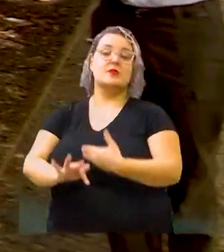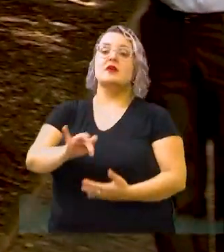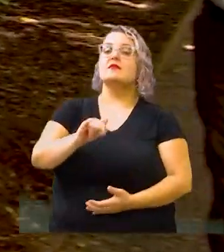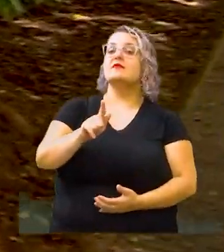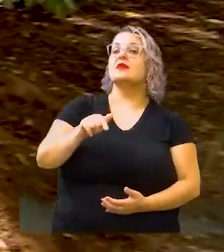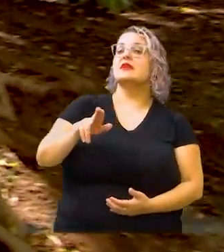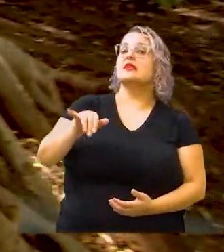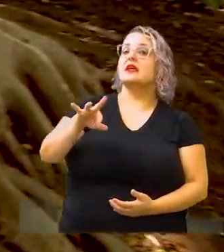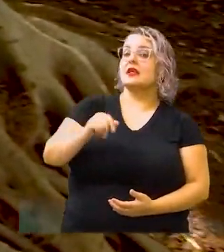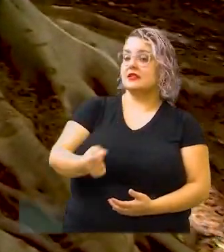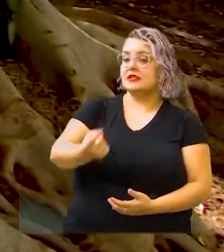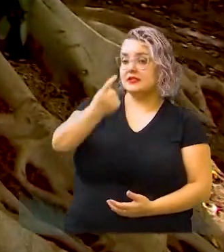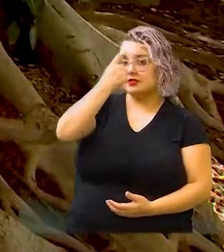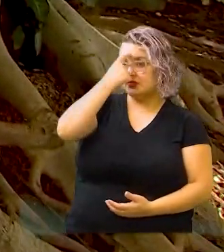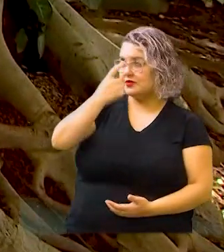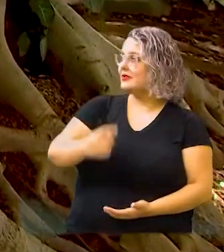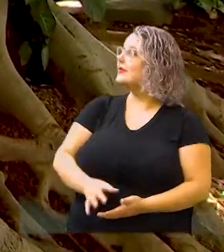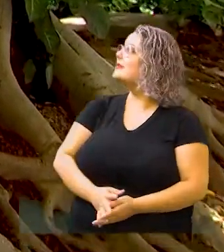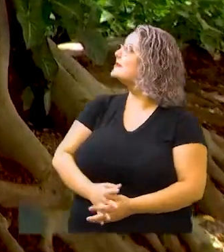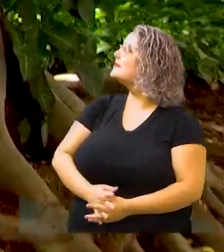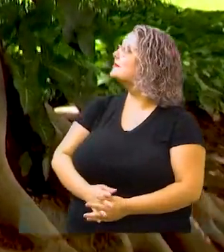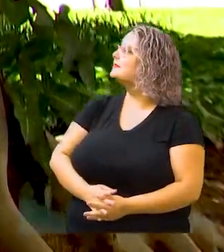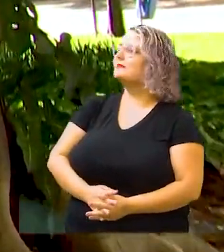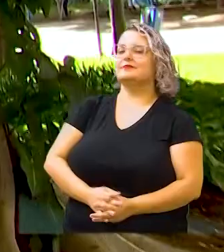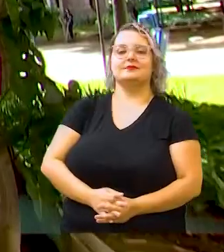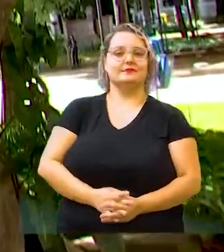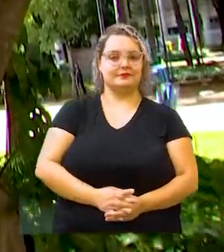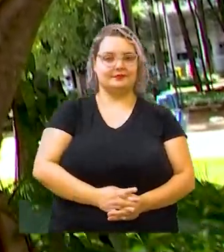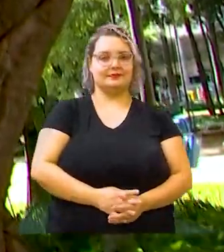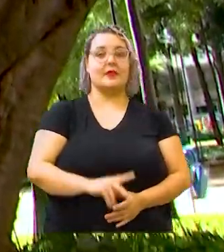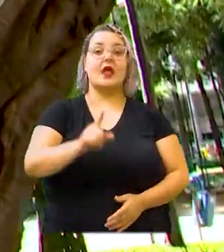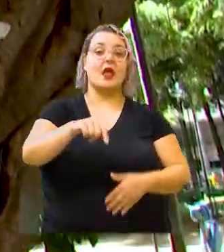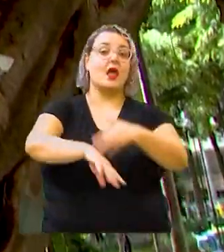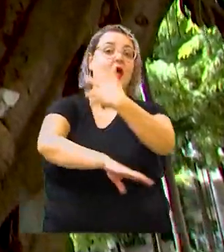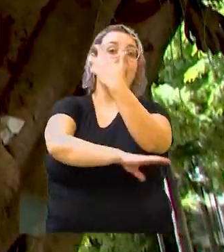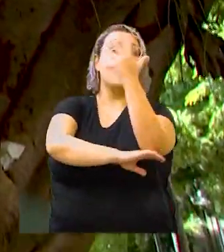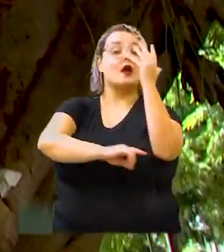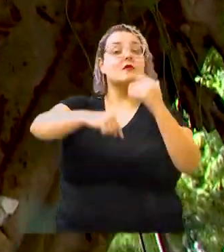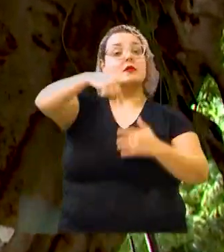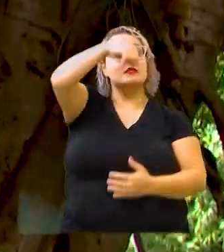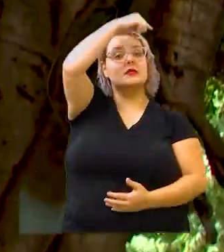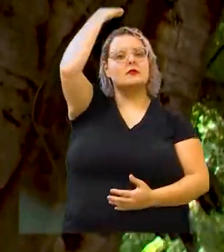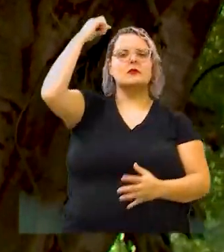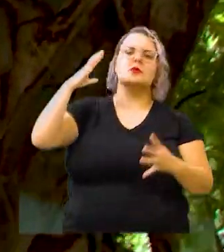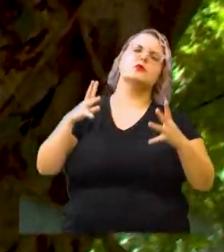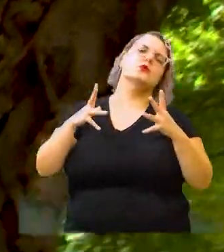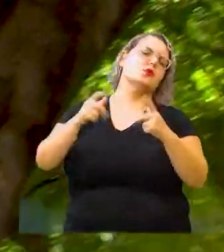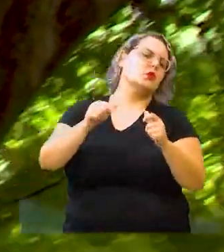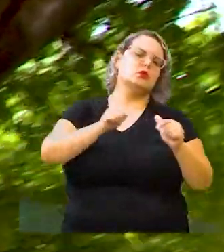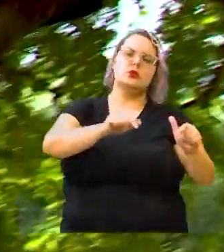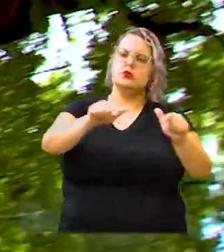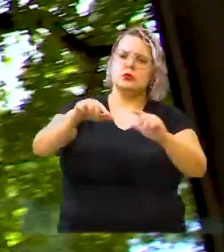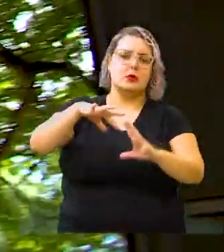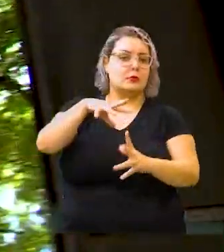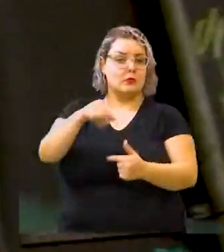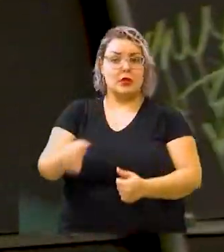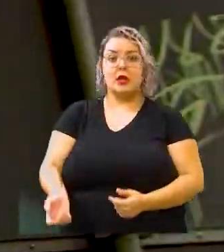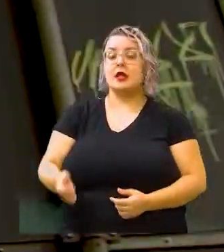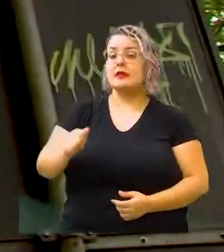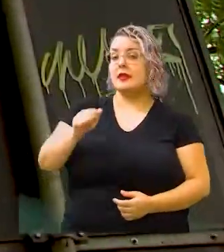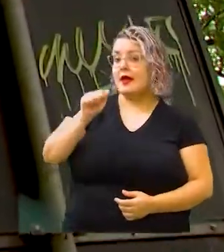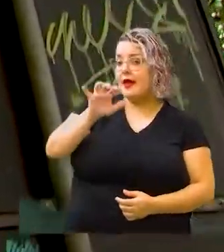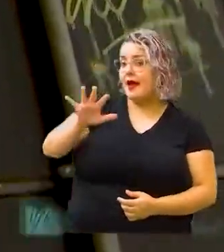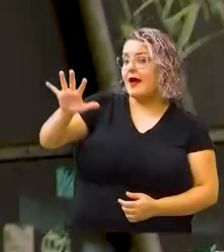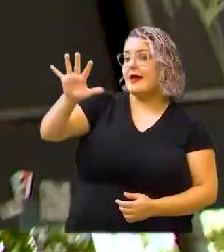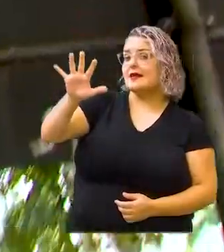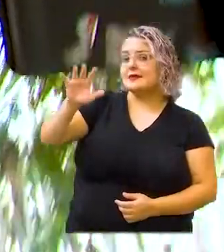figueira indiana, né? As figueiras, elas são árvores sagradas no mundo inteiro. Elas ocorrem na